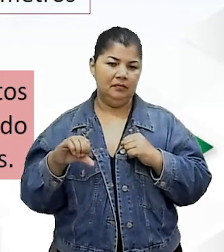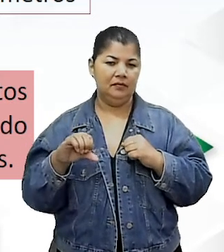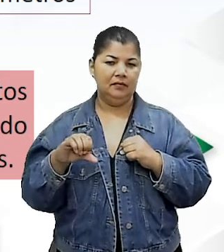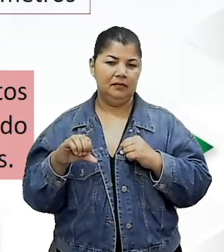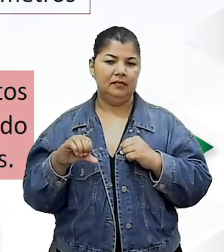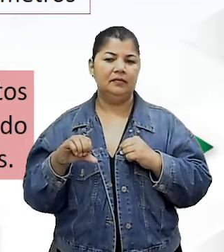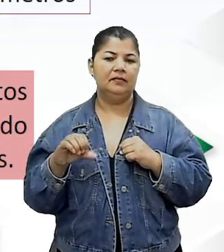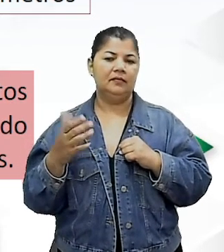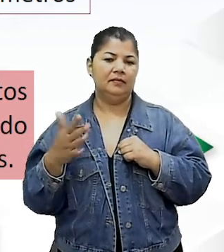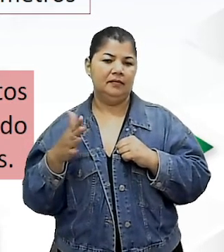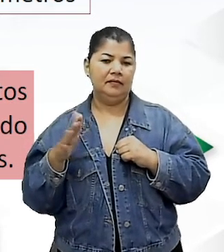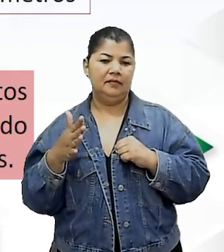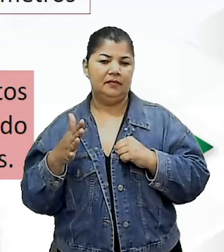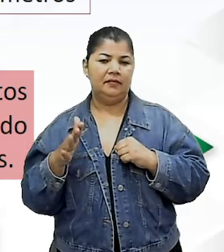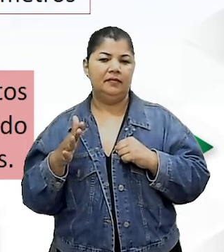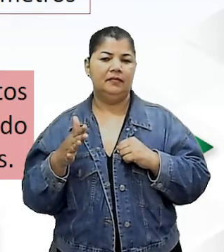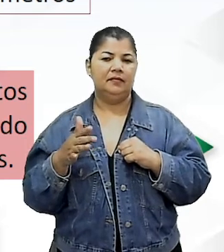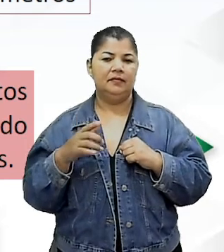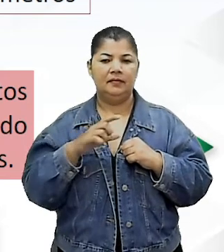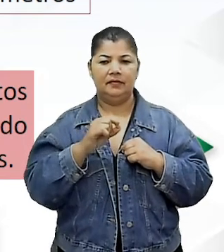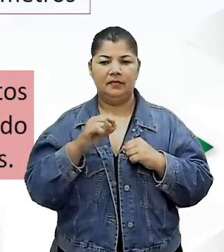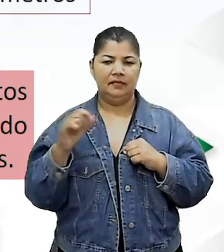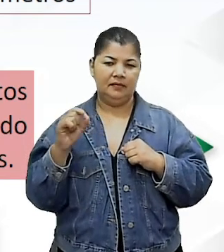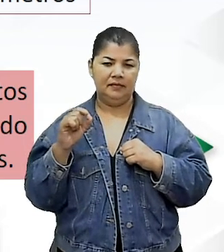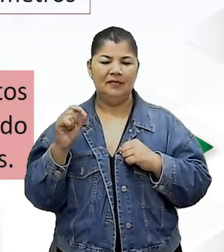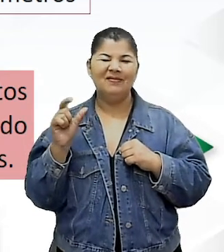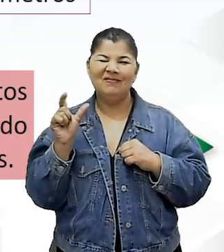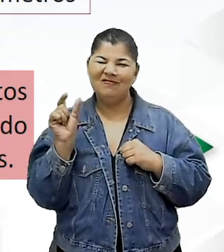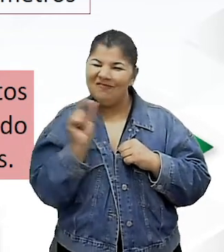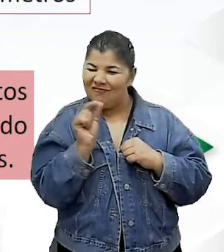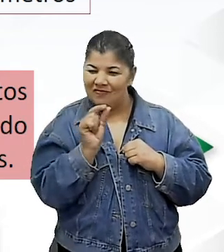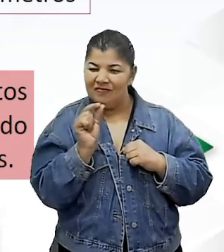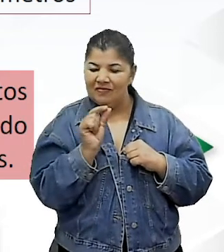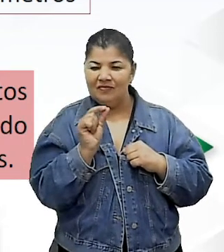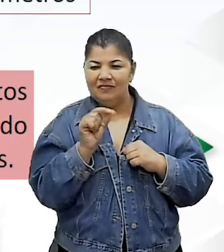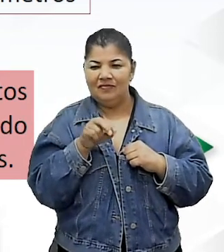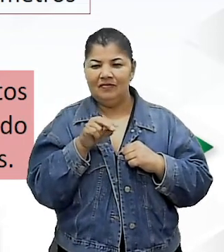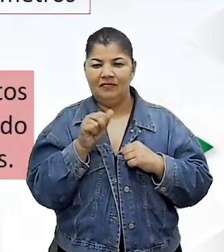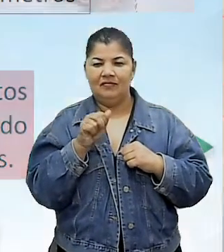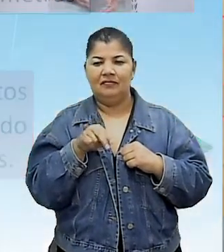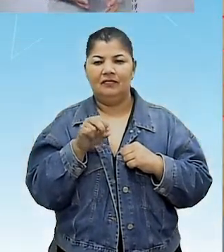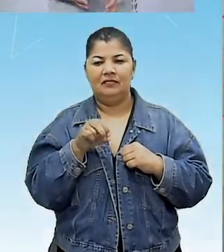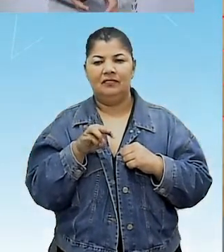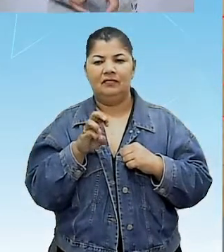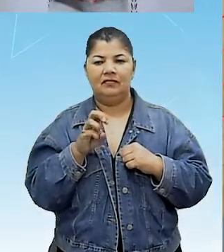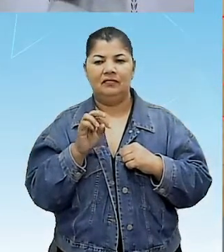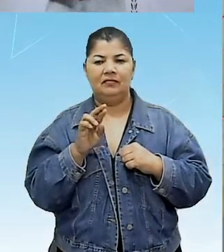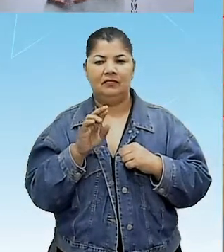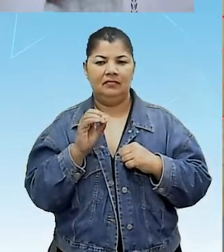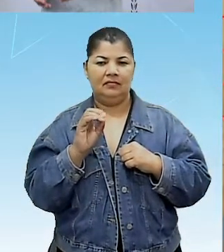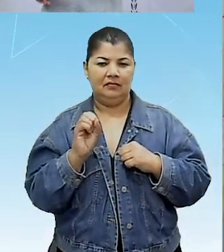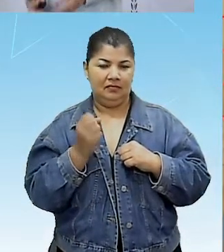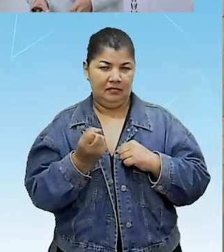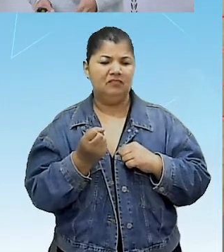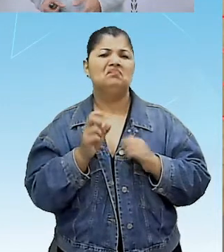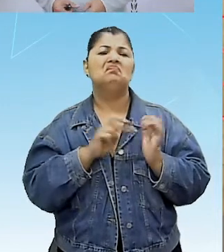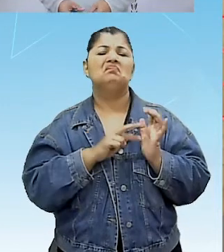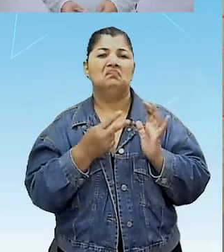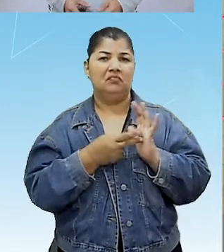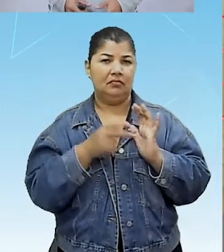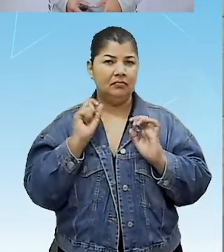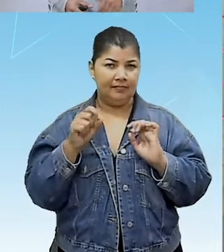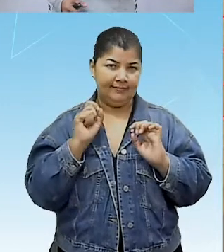Ele é aproximadamente 100 nanômetros. Mas, professor, o que significa 100